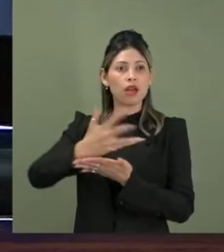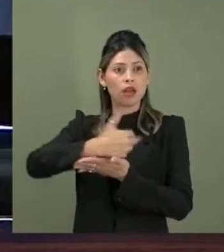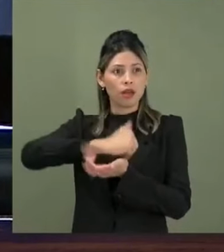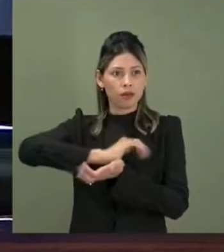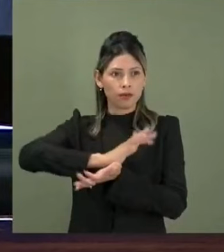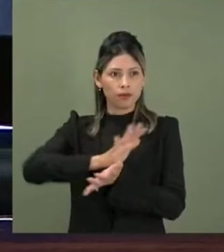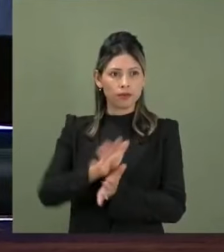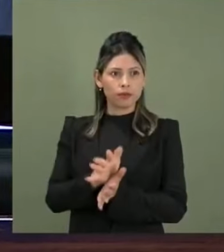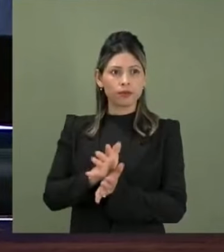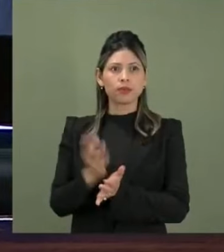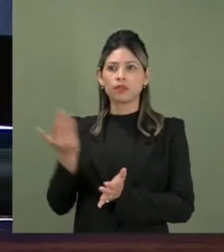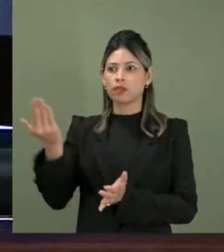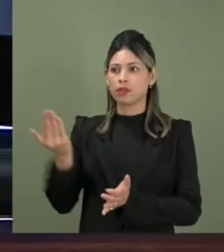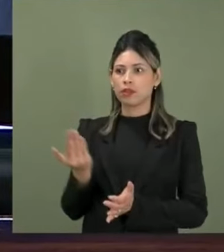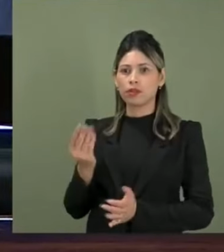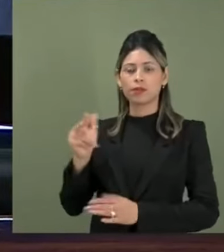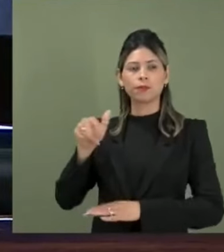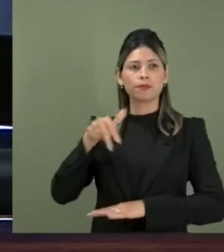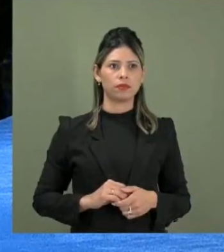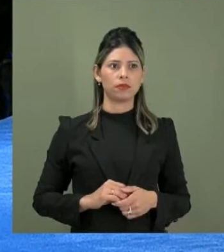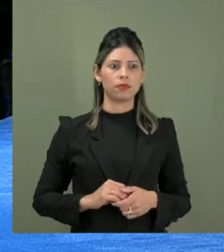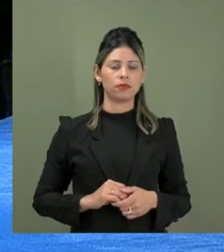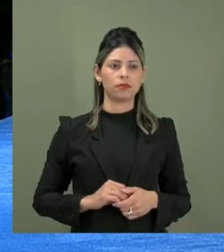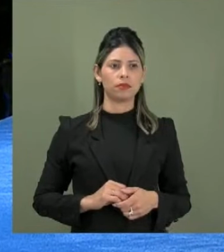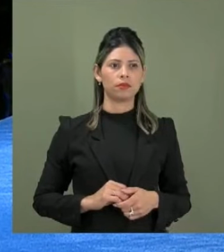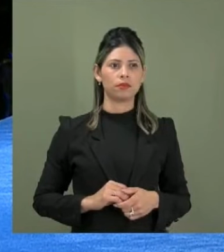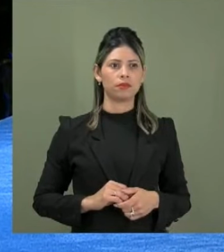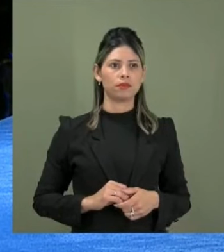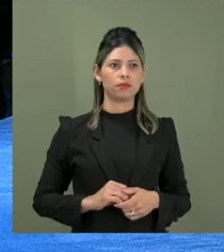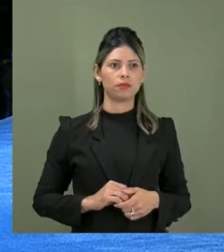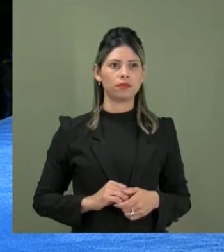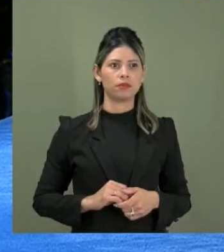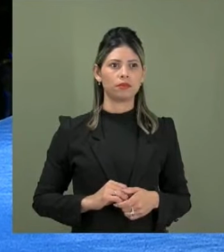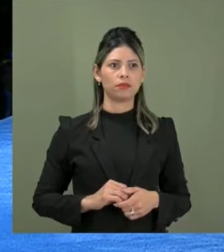para que faça o seu depoimento.